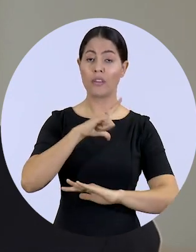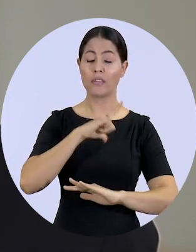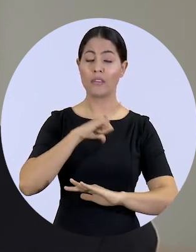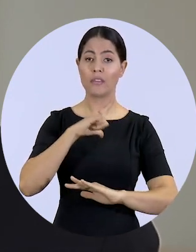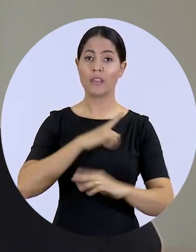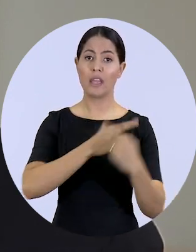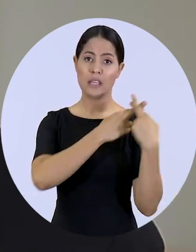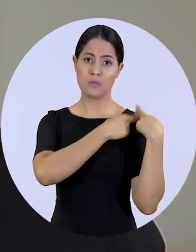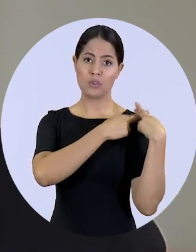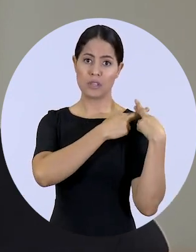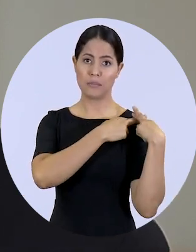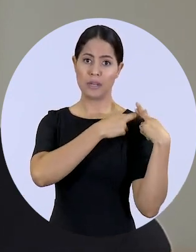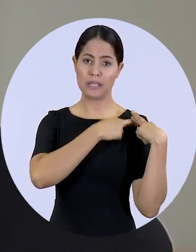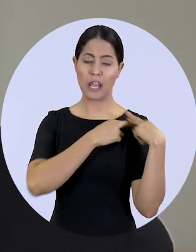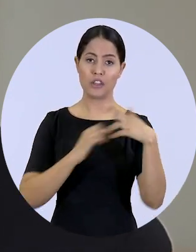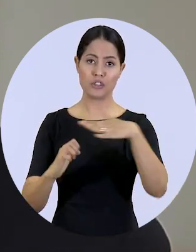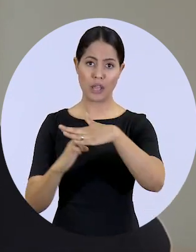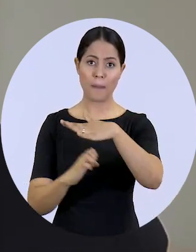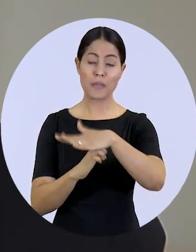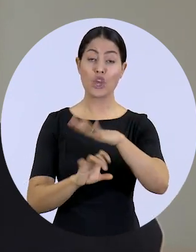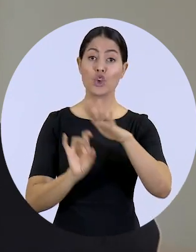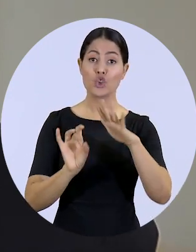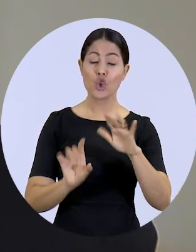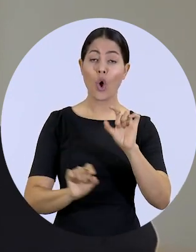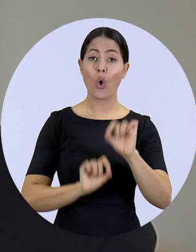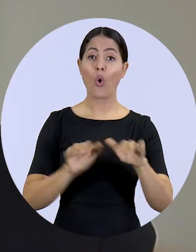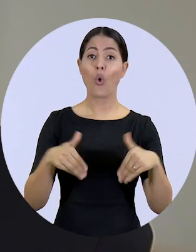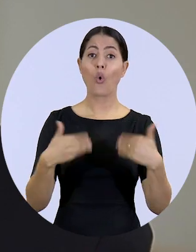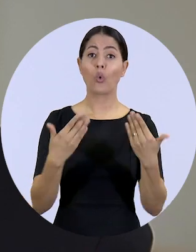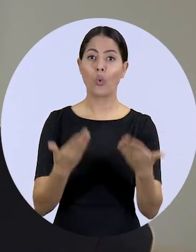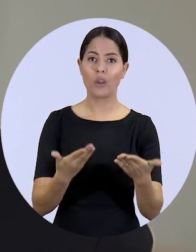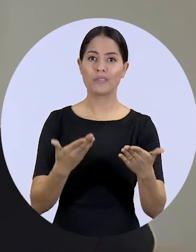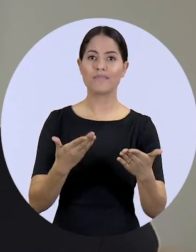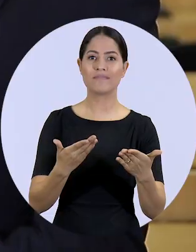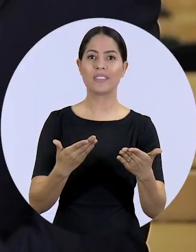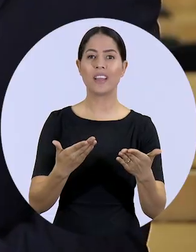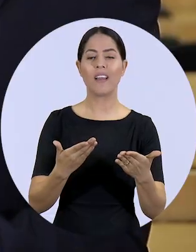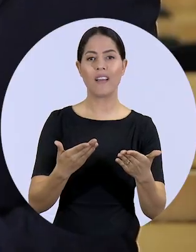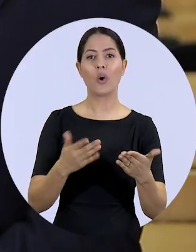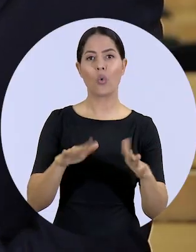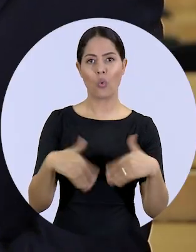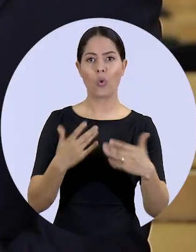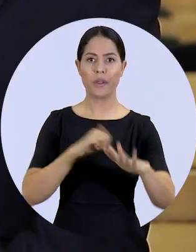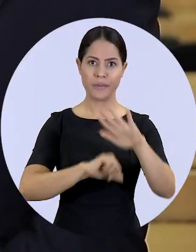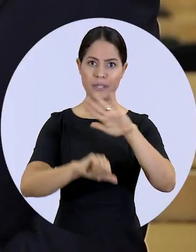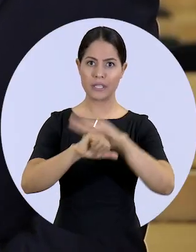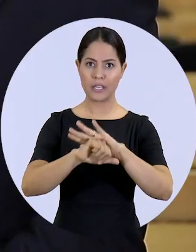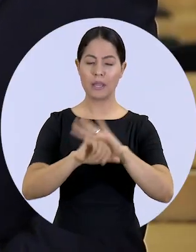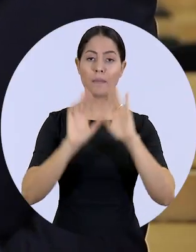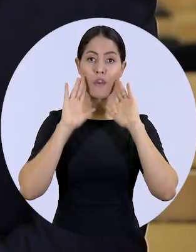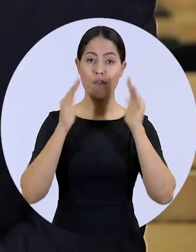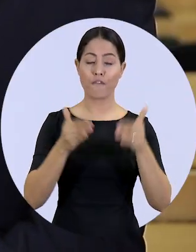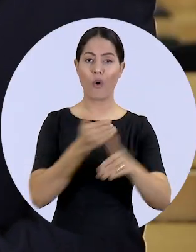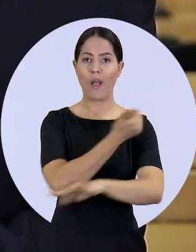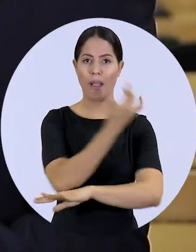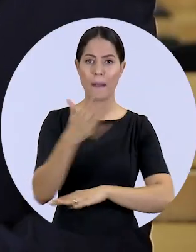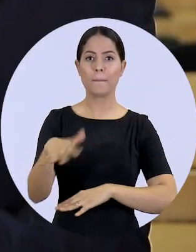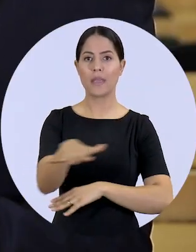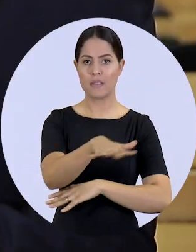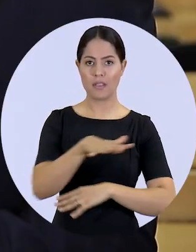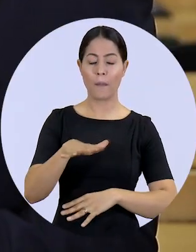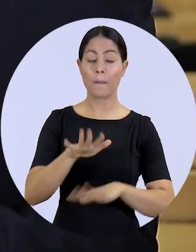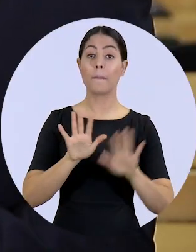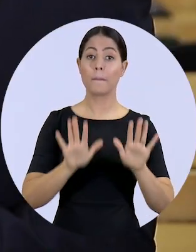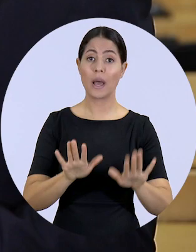pessoa jurídica apenas nos crimes ambientais. A nossa lei prevê sanções para a pessoa jurídica só nos crimes ambientais. Mas há